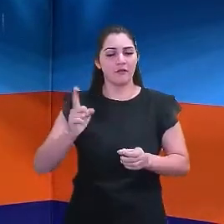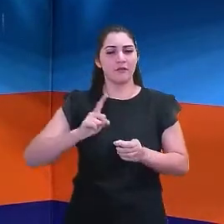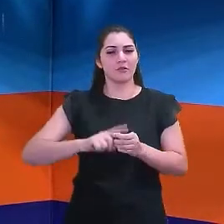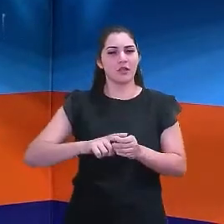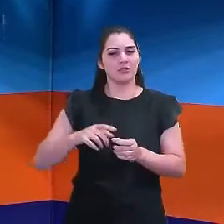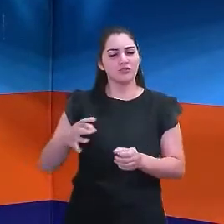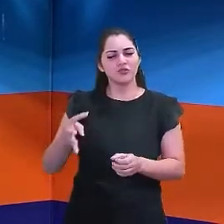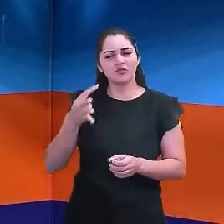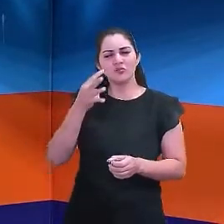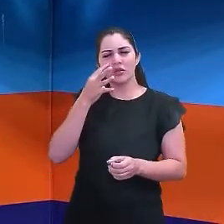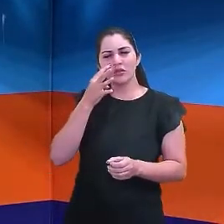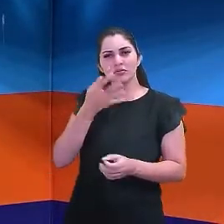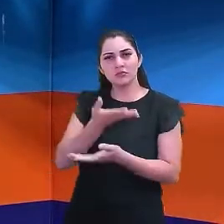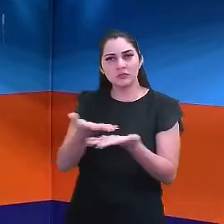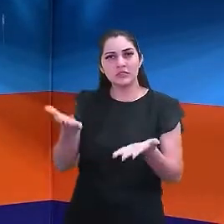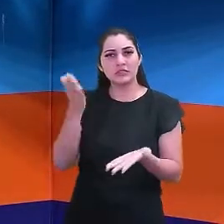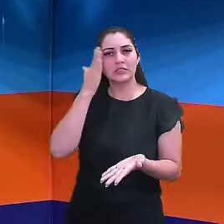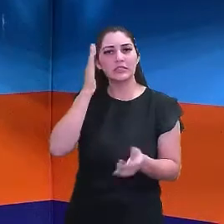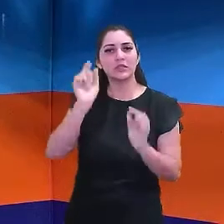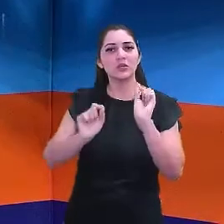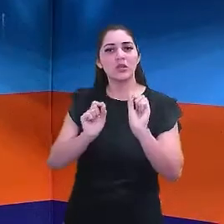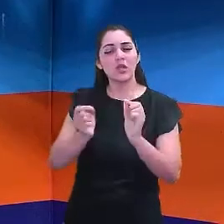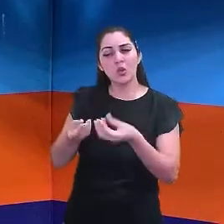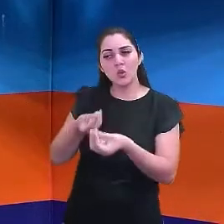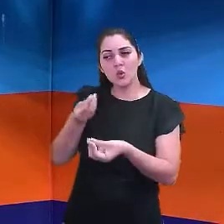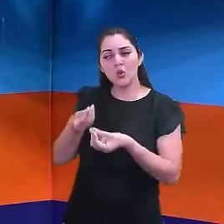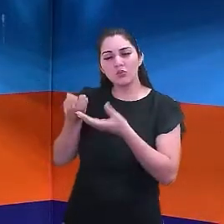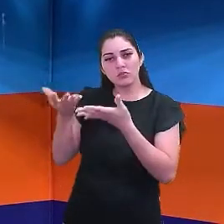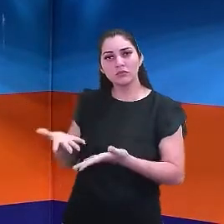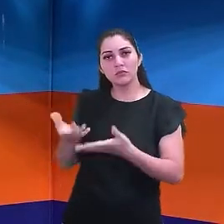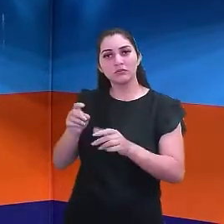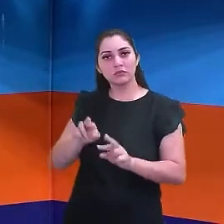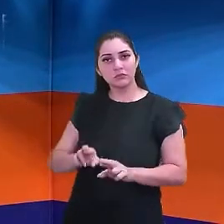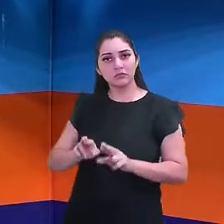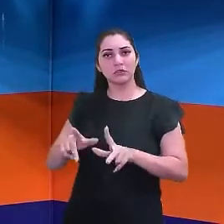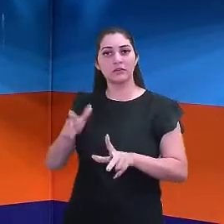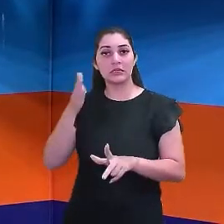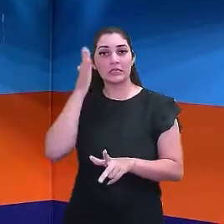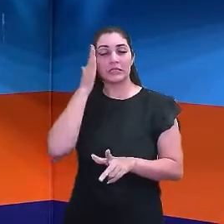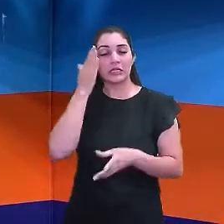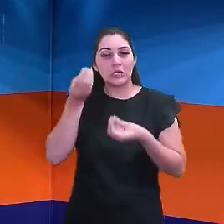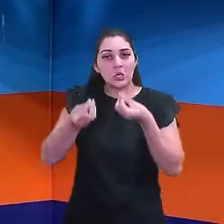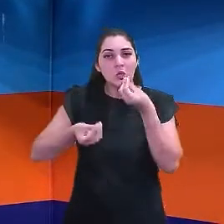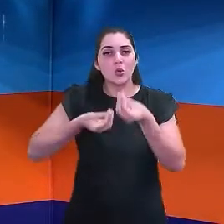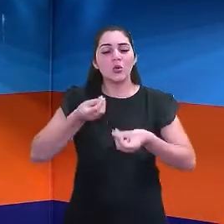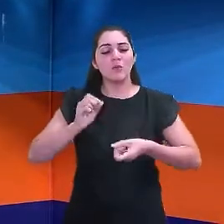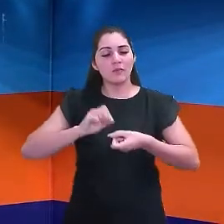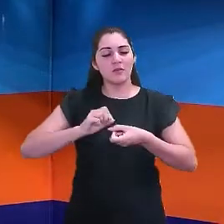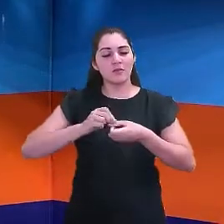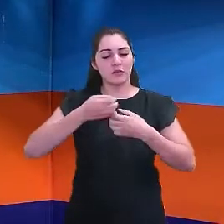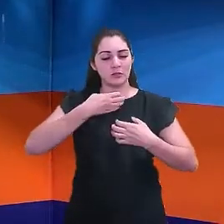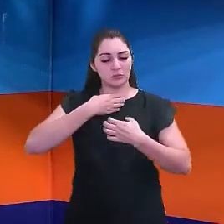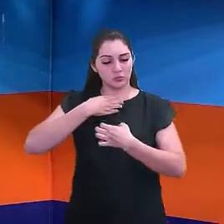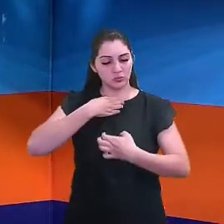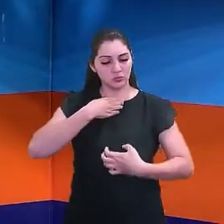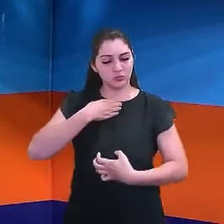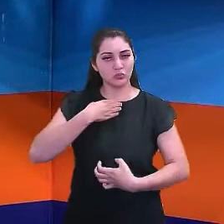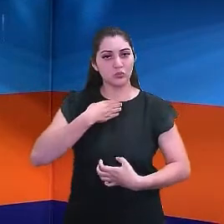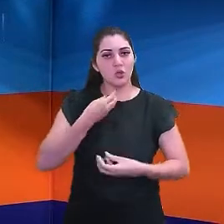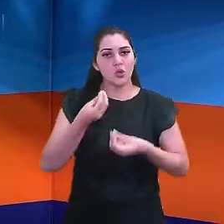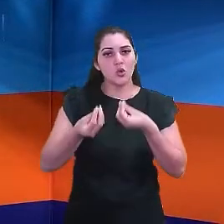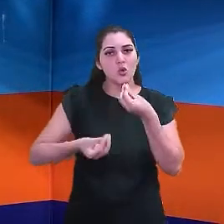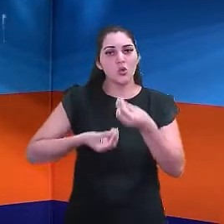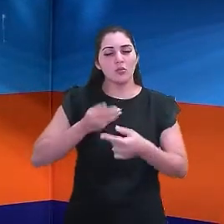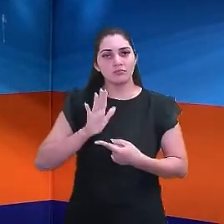chamar a atenção de vocês é vocês entenderem como isso faz toda a diferença da gente compreender como é que é feito esse transporte. Como é que